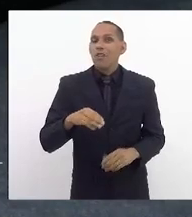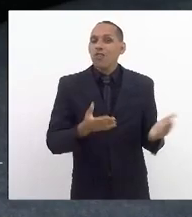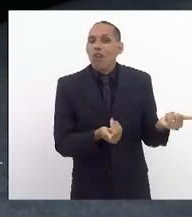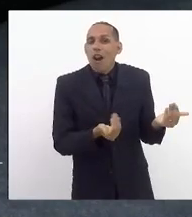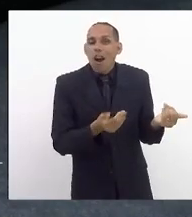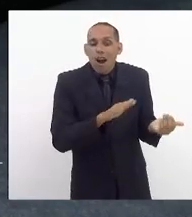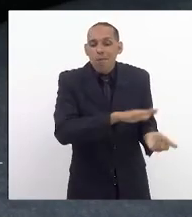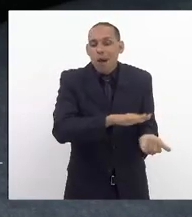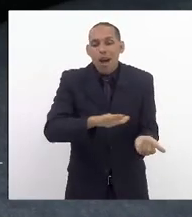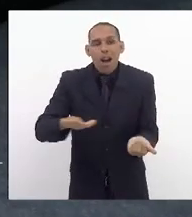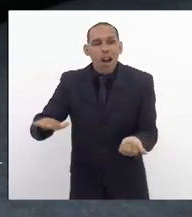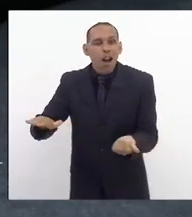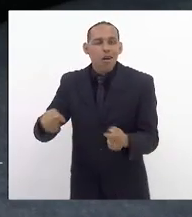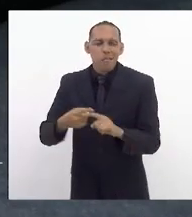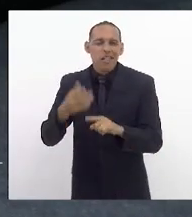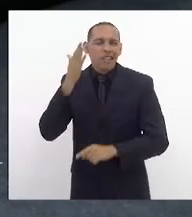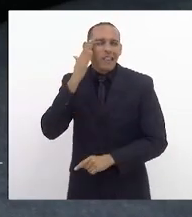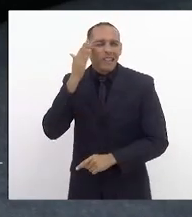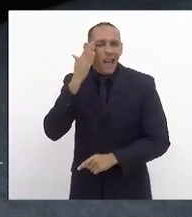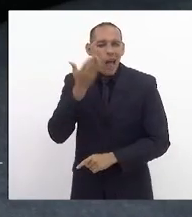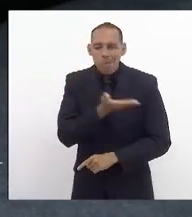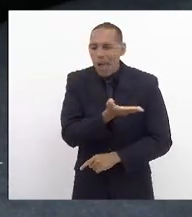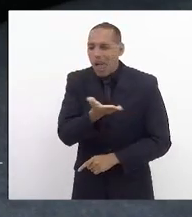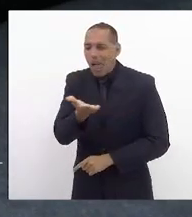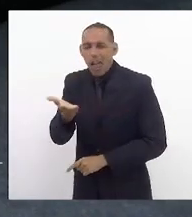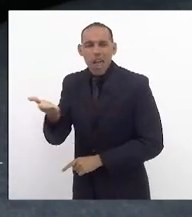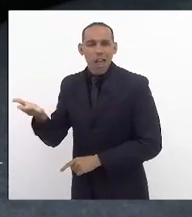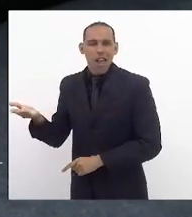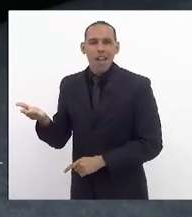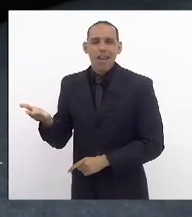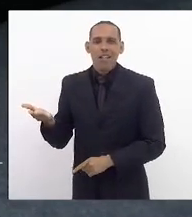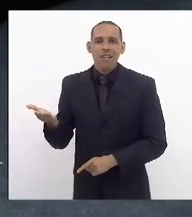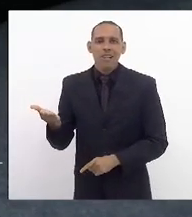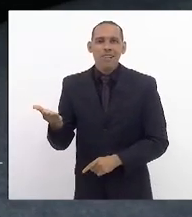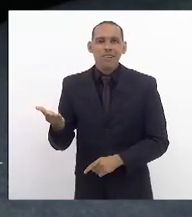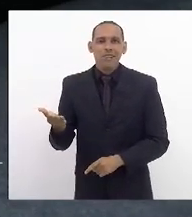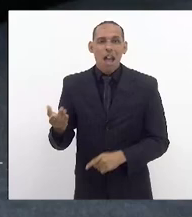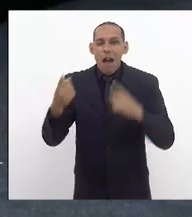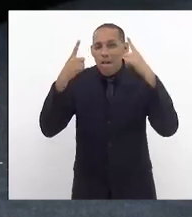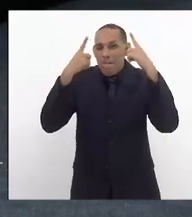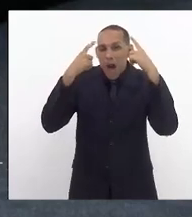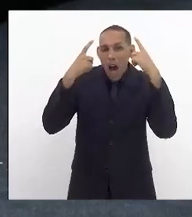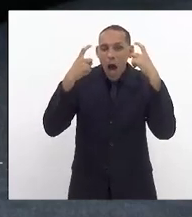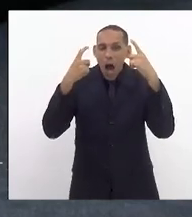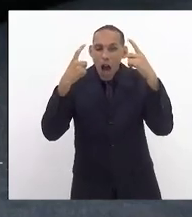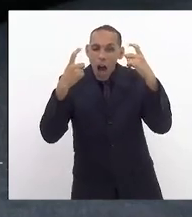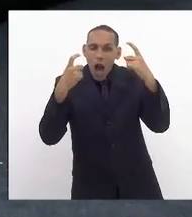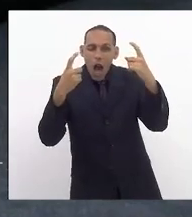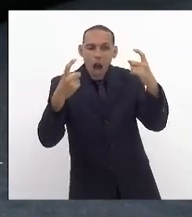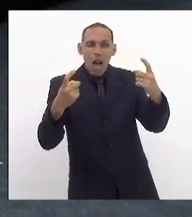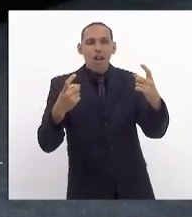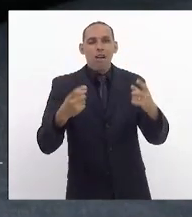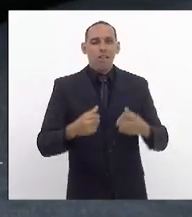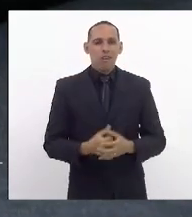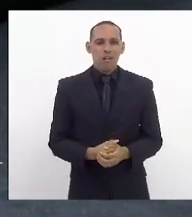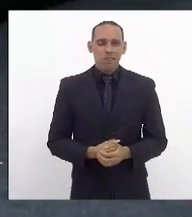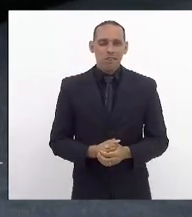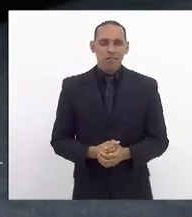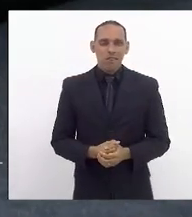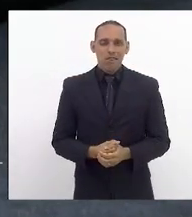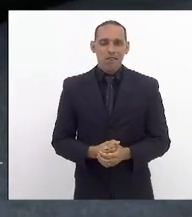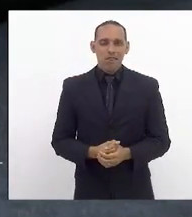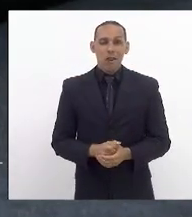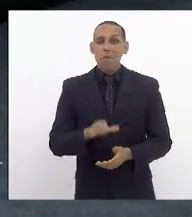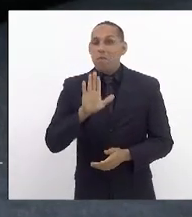que, infelizmente, eles atingem um nível de violência muito grande, as